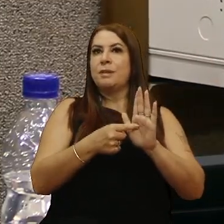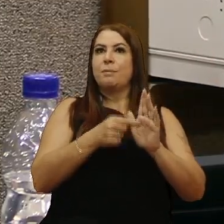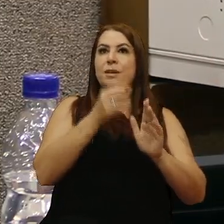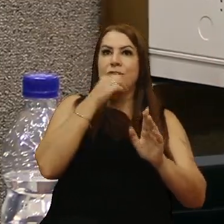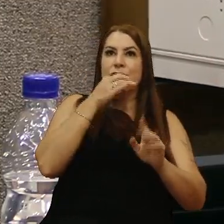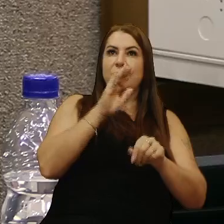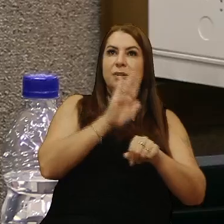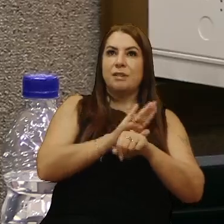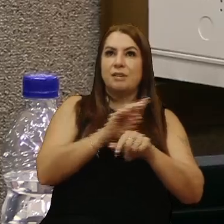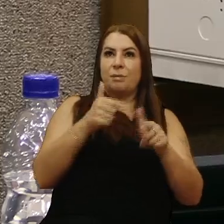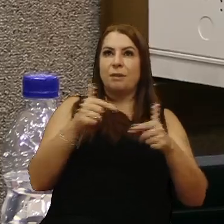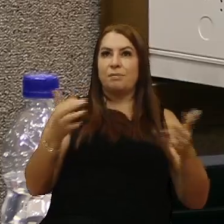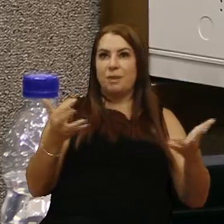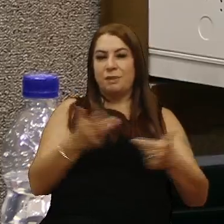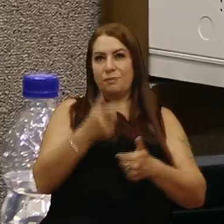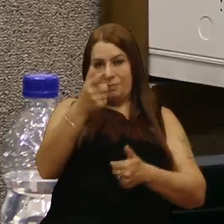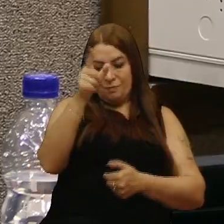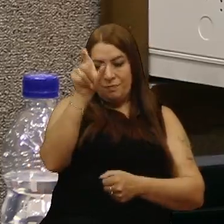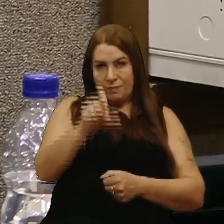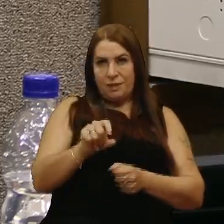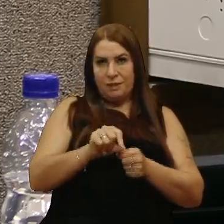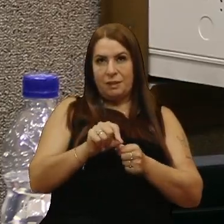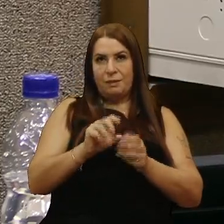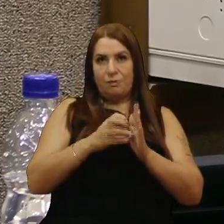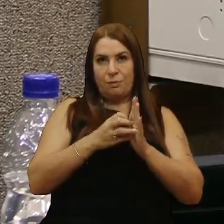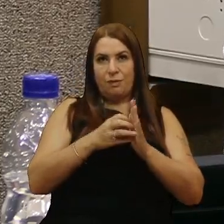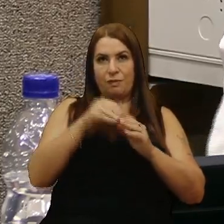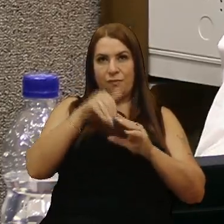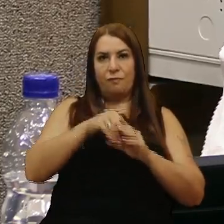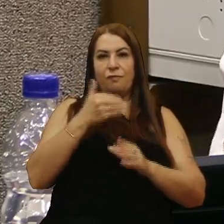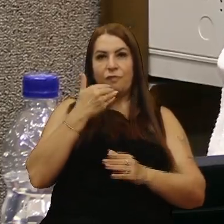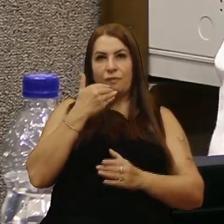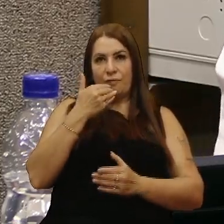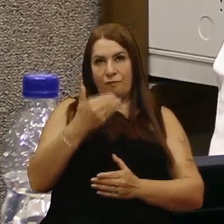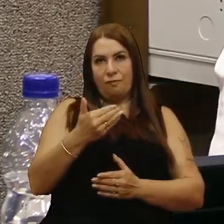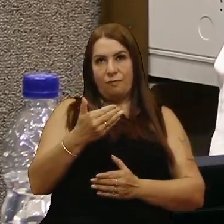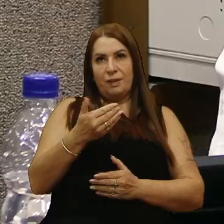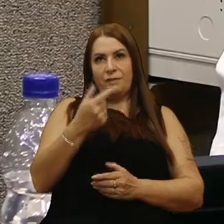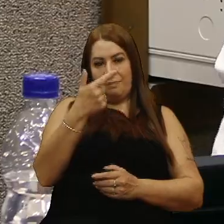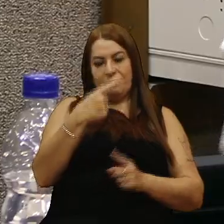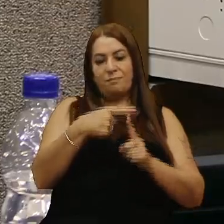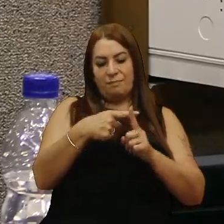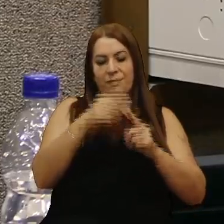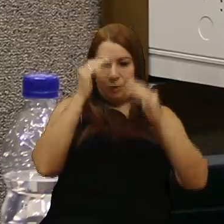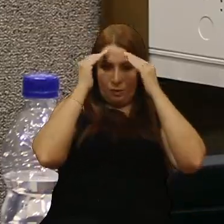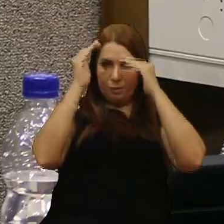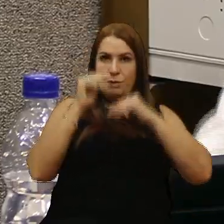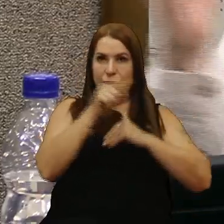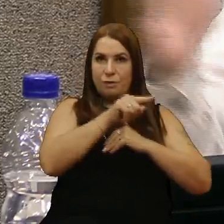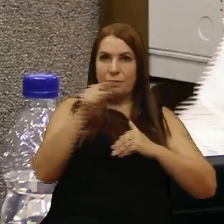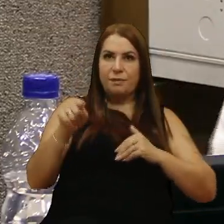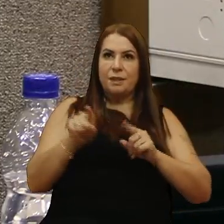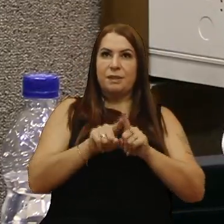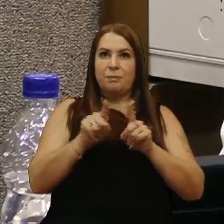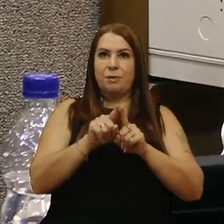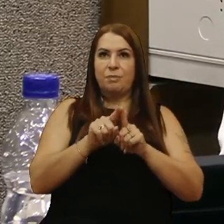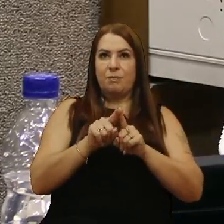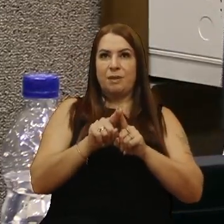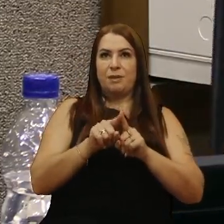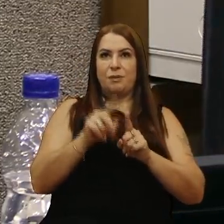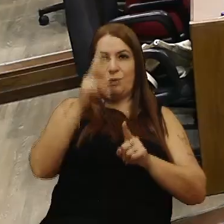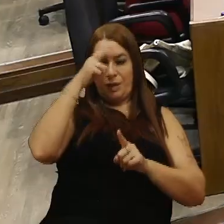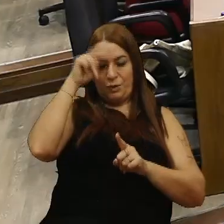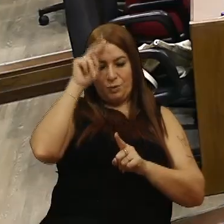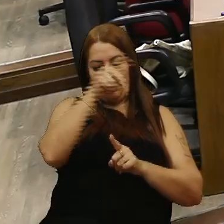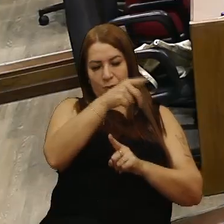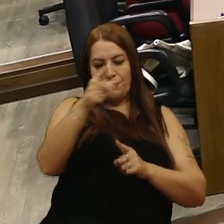faz um trabalho brilhante como o senhor faz. Então, nossa bancada vai votar de forma positiva em respeito ao senhor e muito respeito também ao vereador Edson da Rosa.